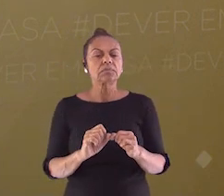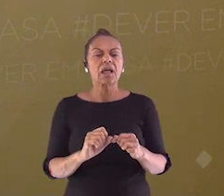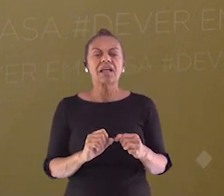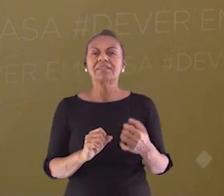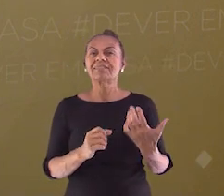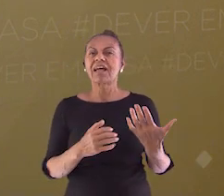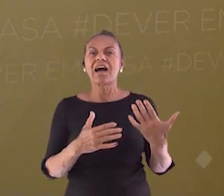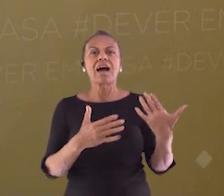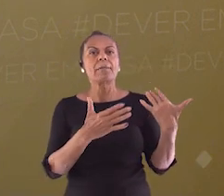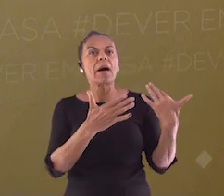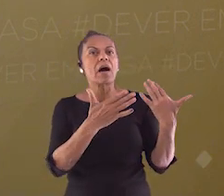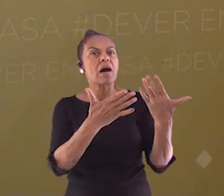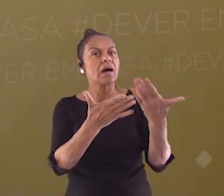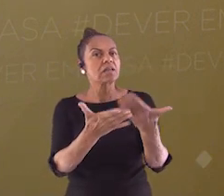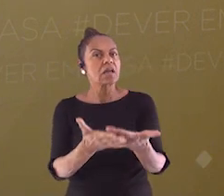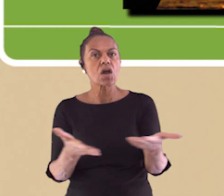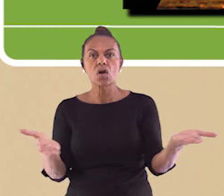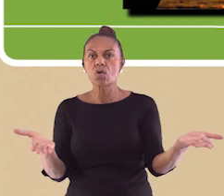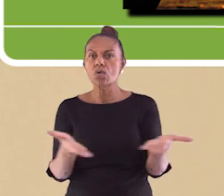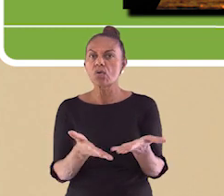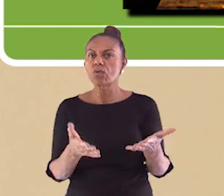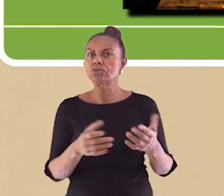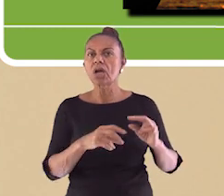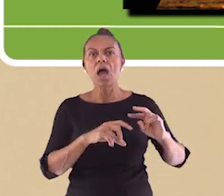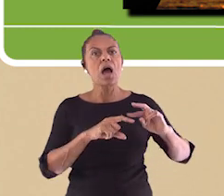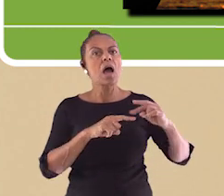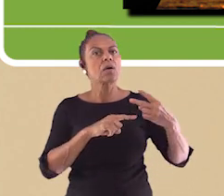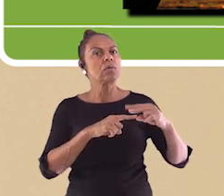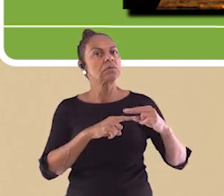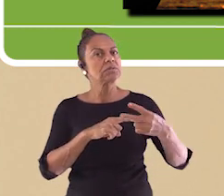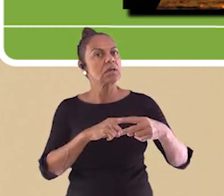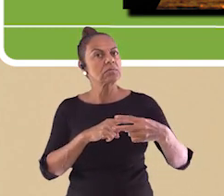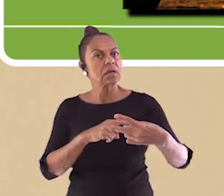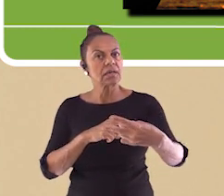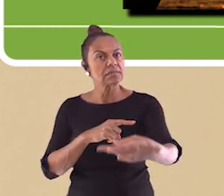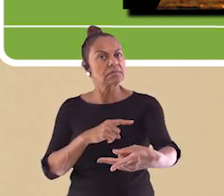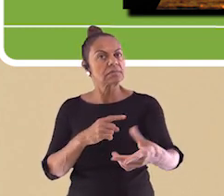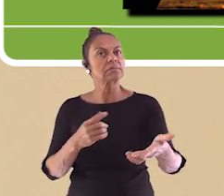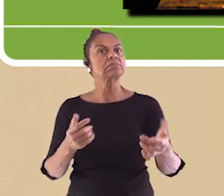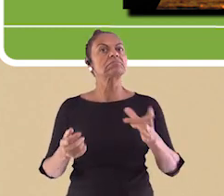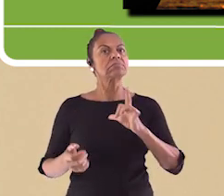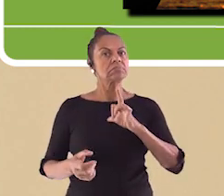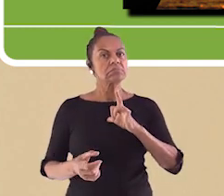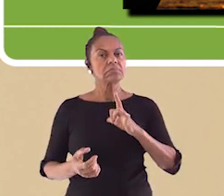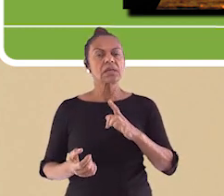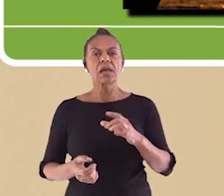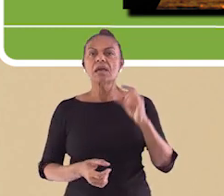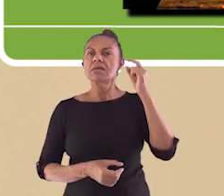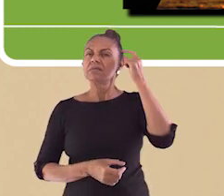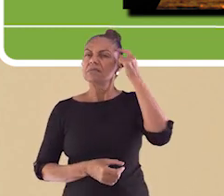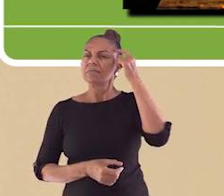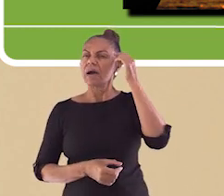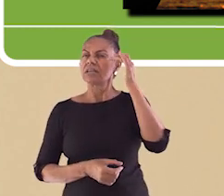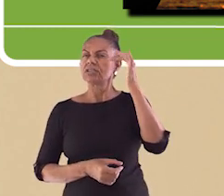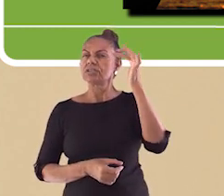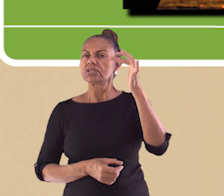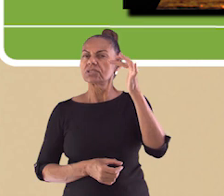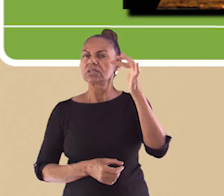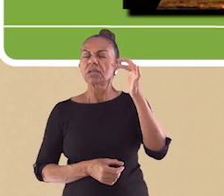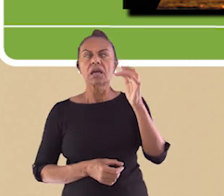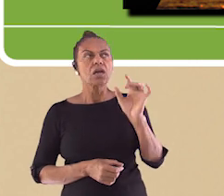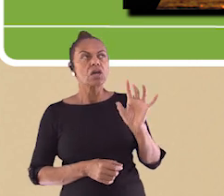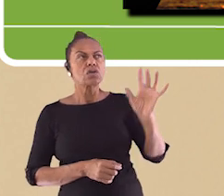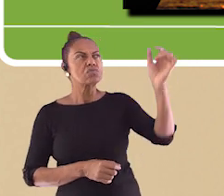nucleares são sentidos até hoje. Agora imagine que o Sol emite por dia energia de milhares de